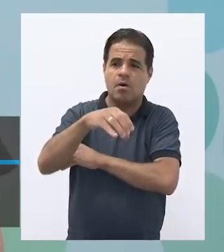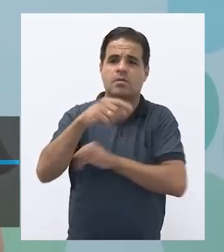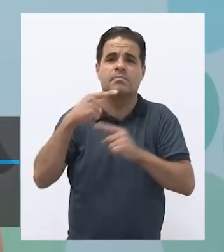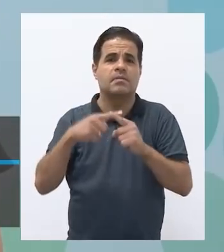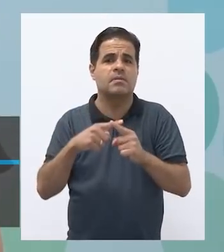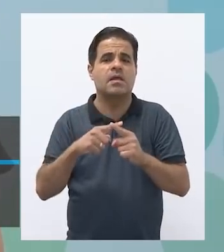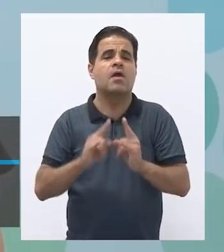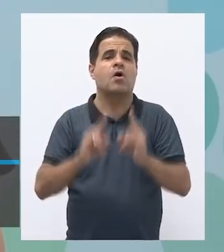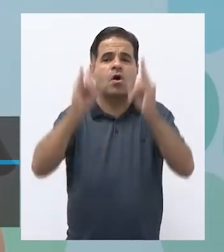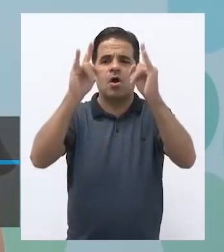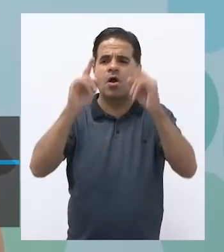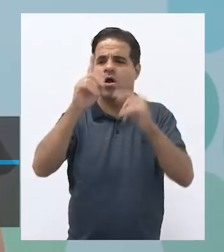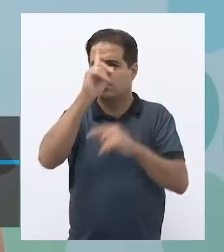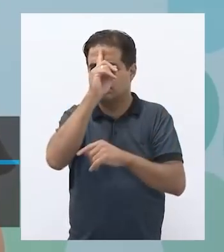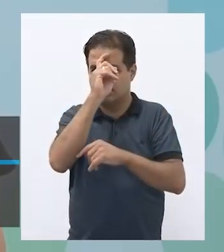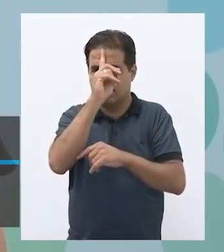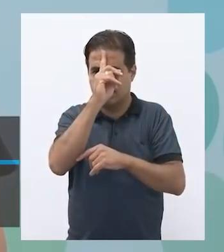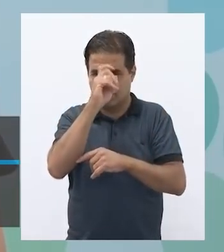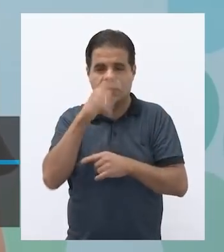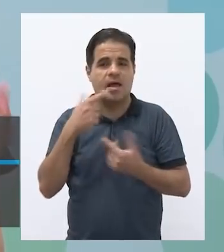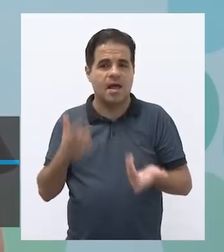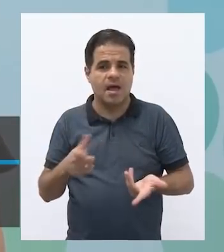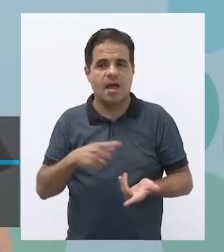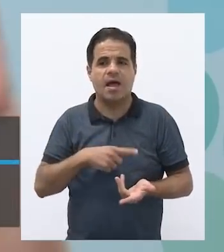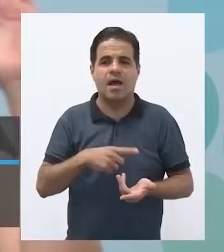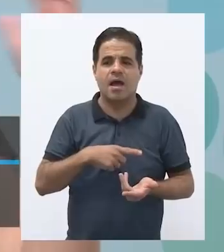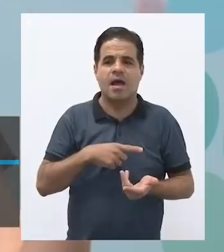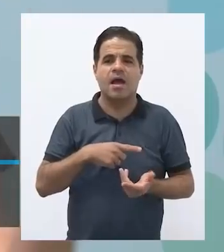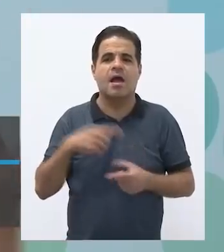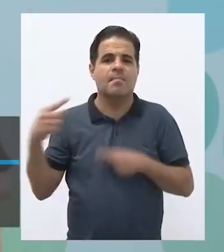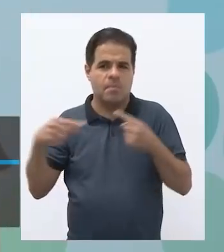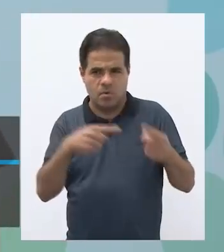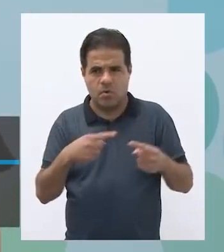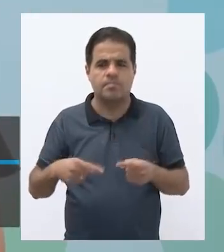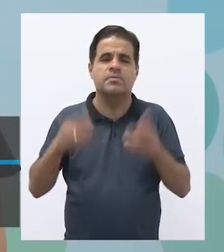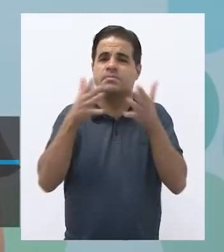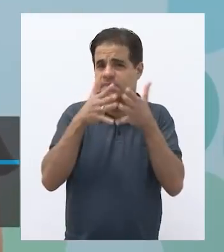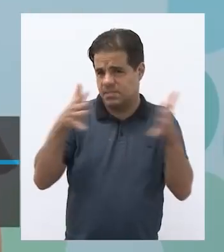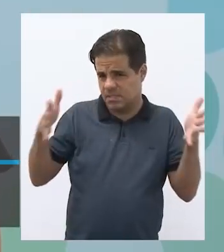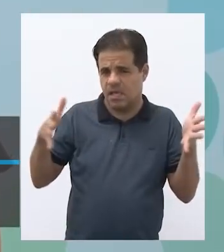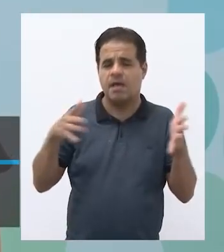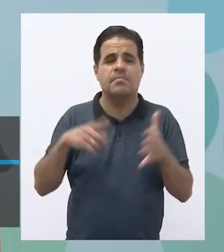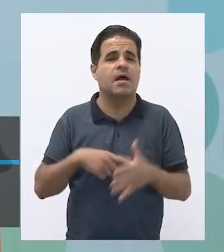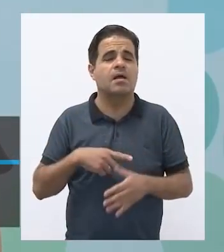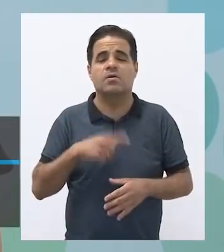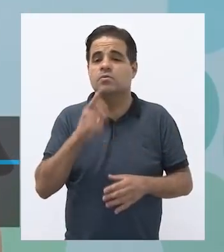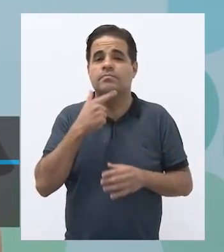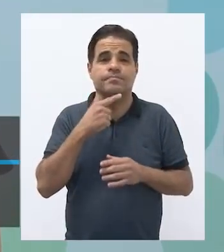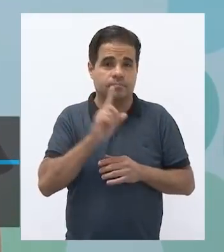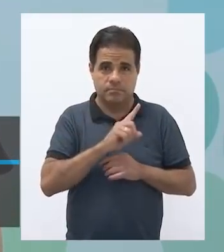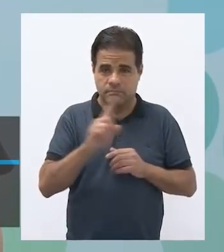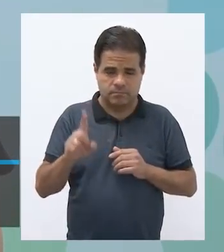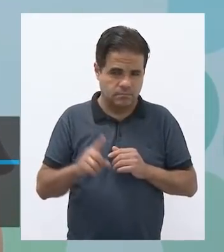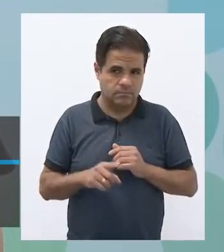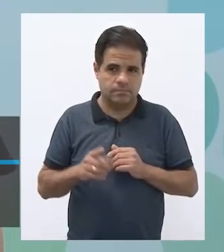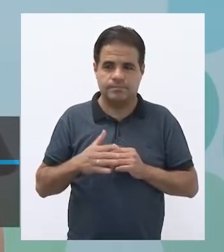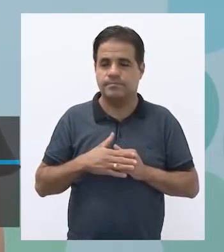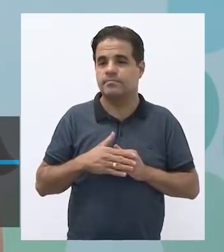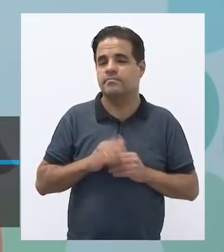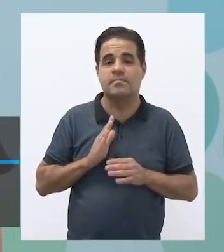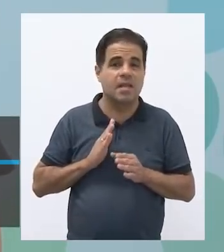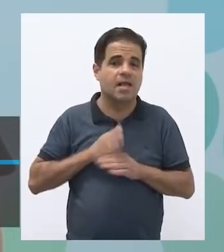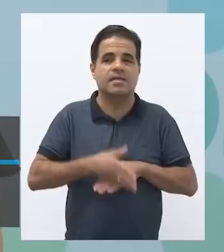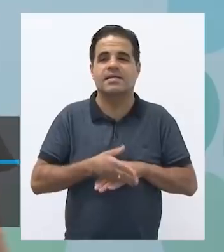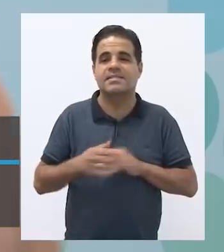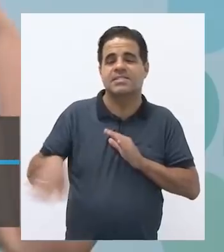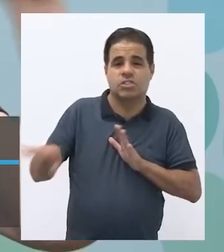hospital, porque tem escola, então é questão de uma política um pouquinho mais ampla, né? Não estamos falando de ter acesso,